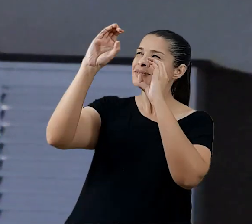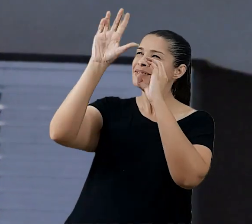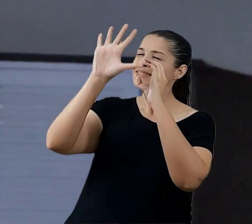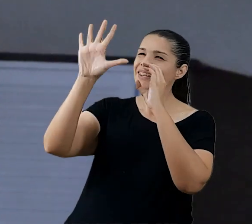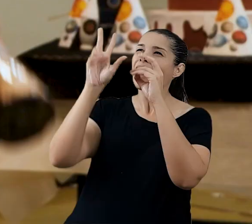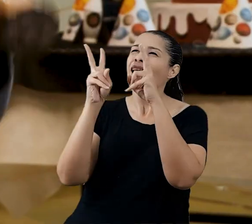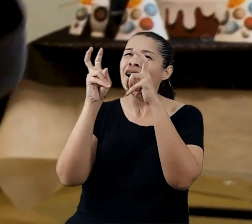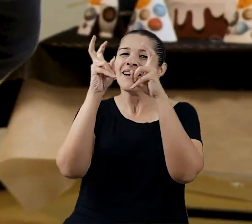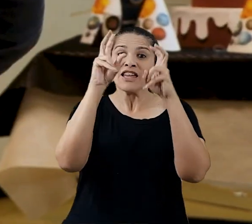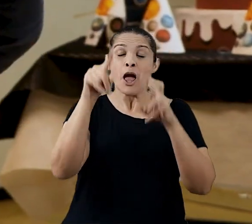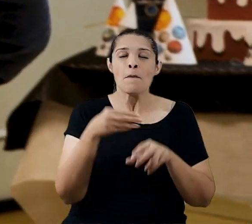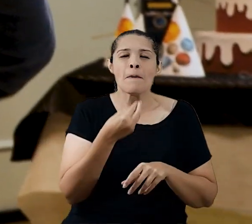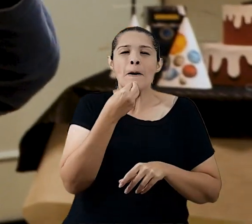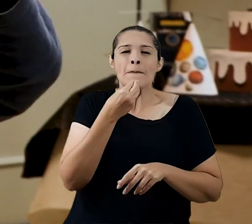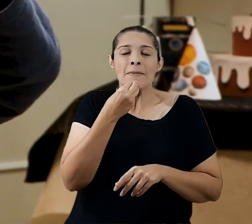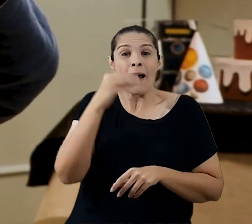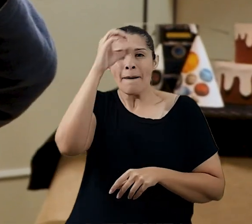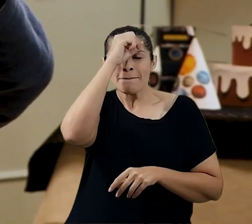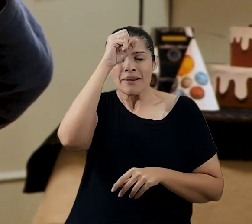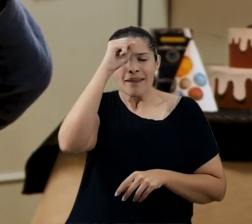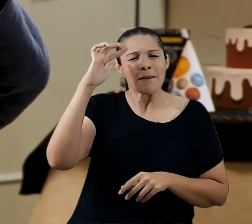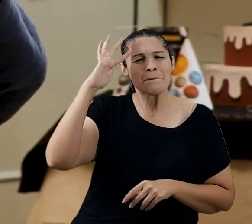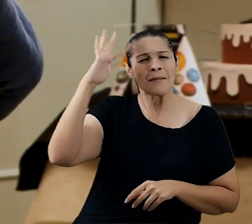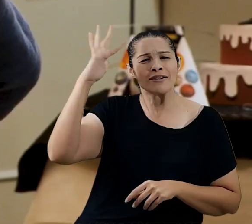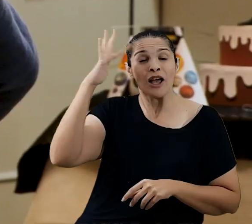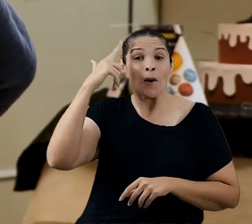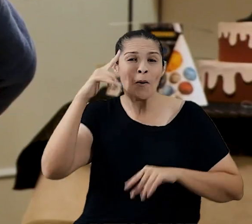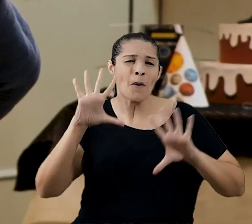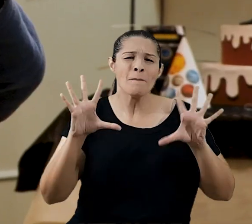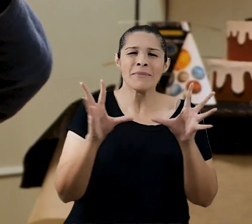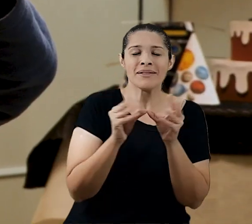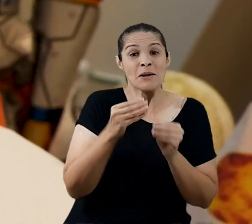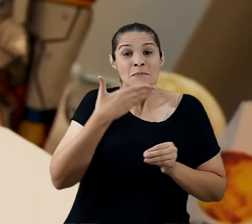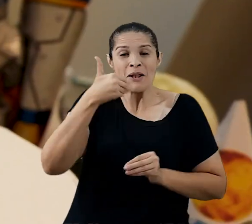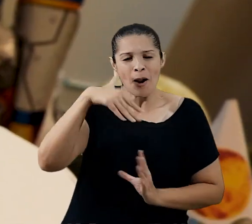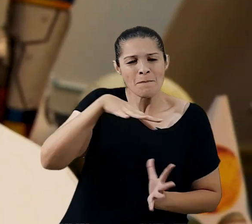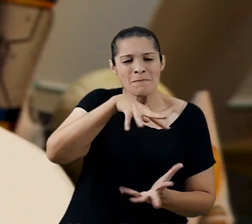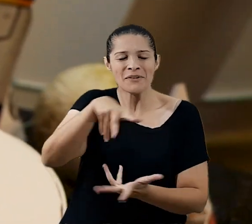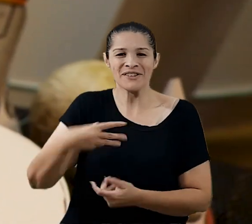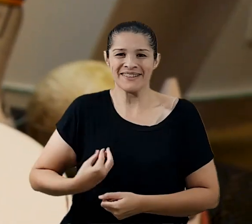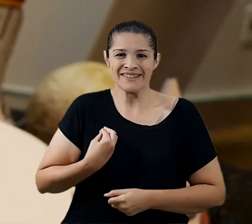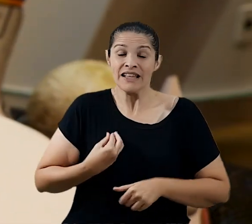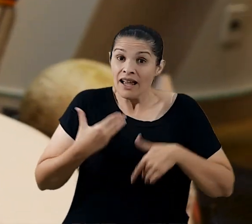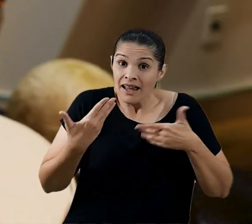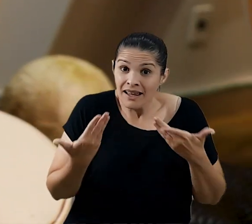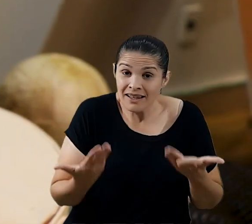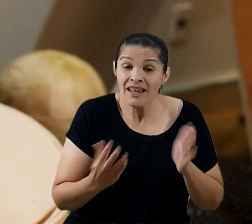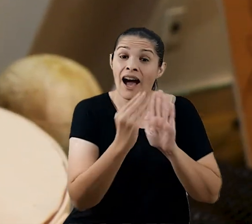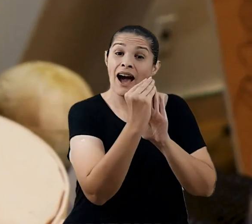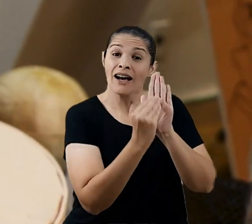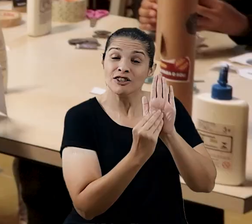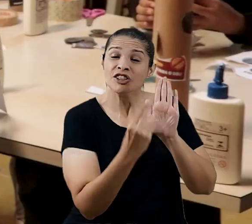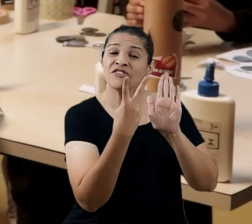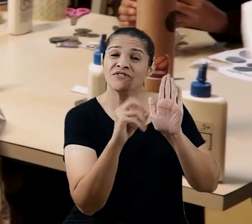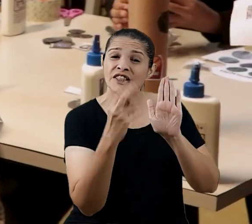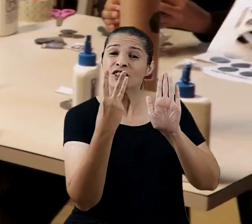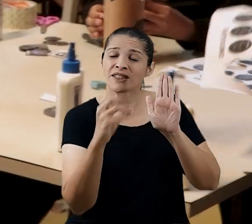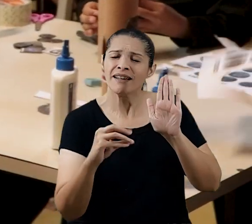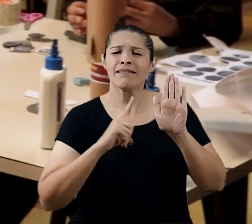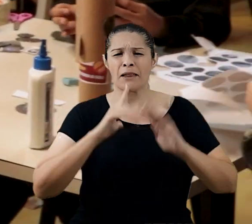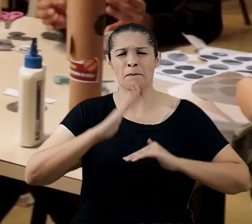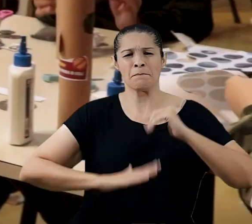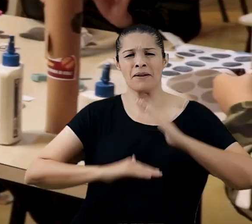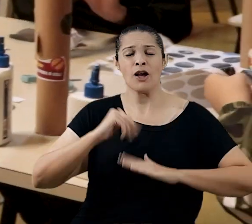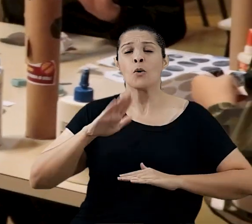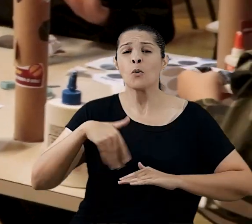uma oportunidade de aprender, imaginar e compreender melhor o mundo em que vivemos. É assim que a Agenda 2030 se realiza na prática, quando